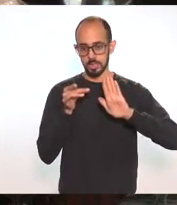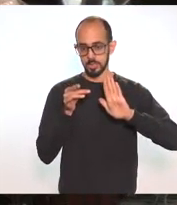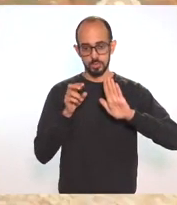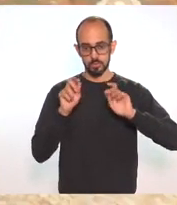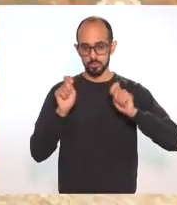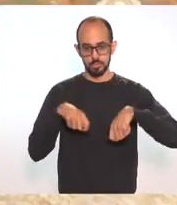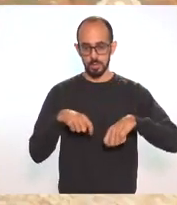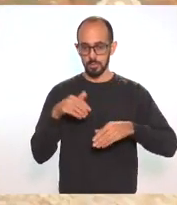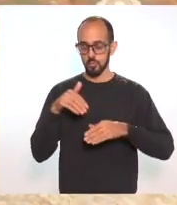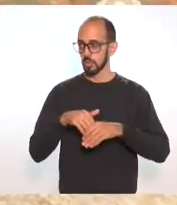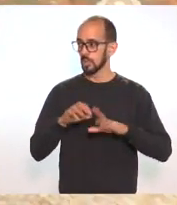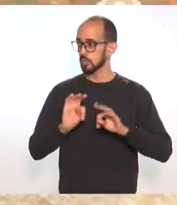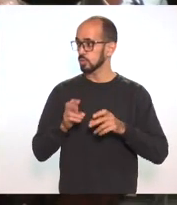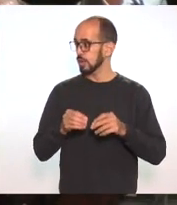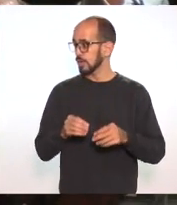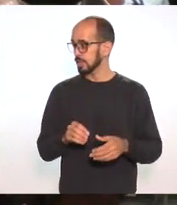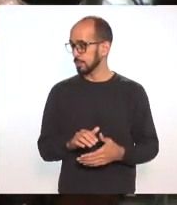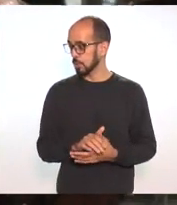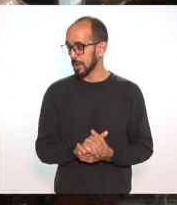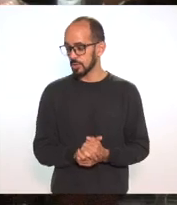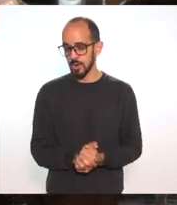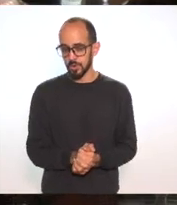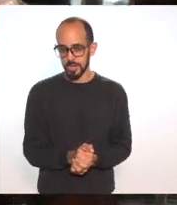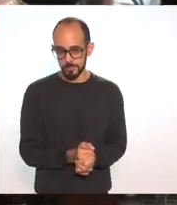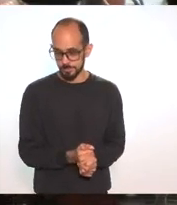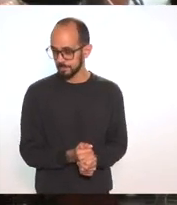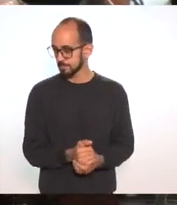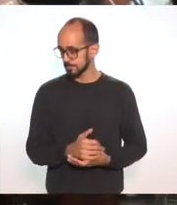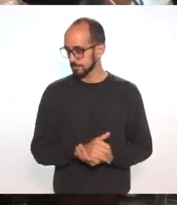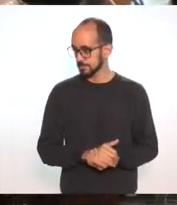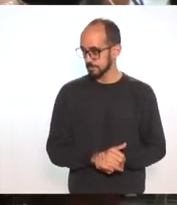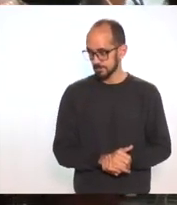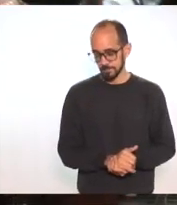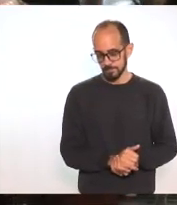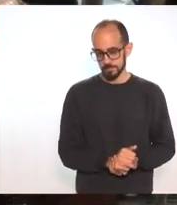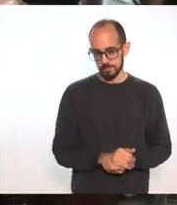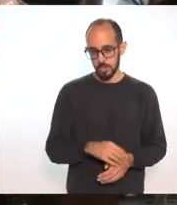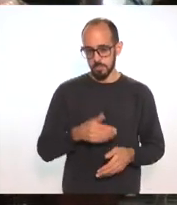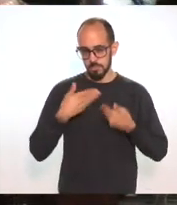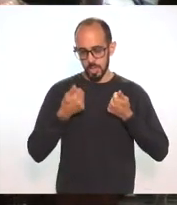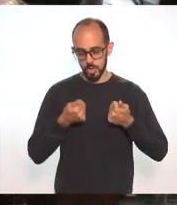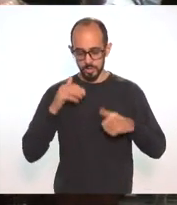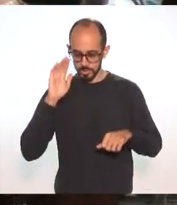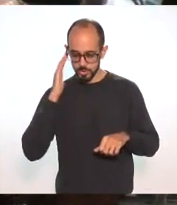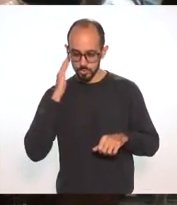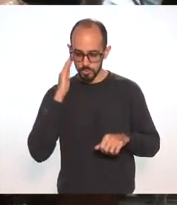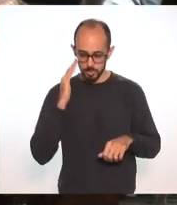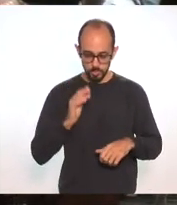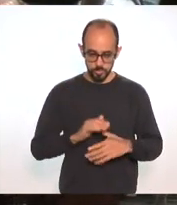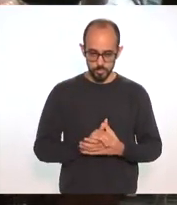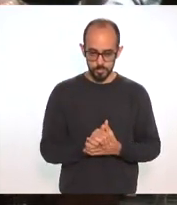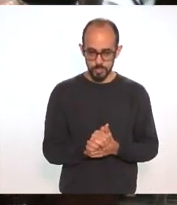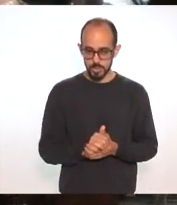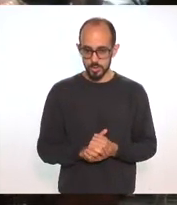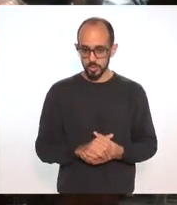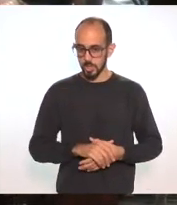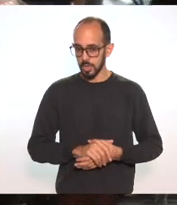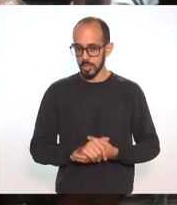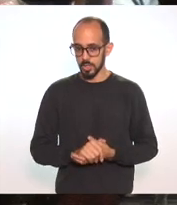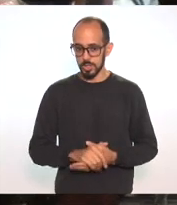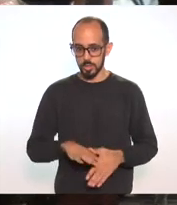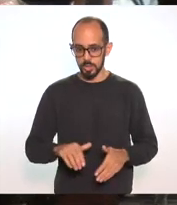9. Tá bom. Obrigado, presidente. Então, o melhor é o entendimento. Se conseguir chegar a um entendimento. Mas, então, eu vou dar sequência